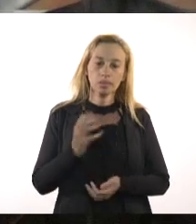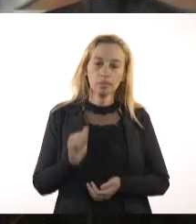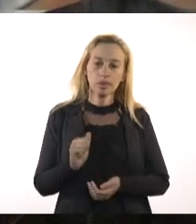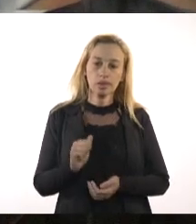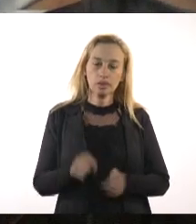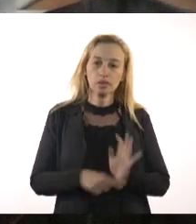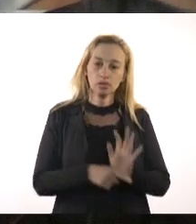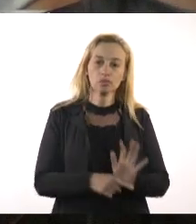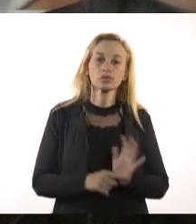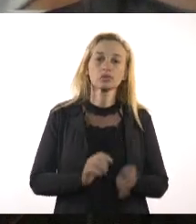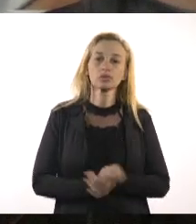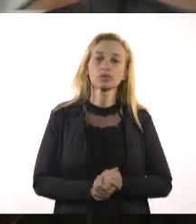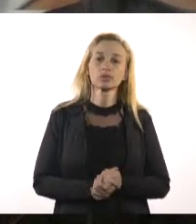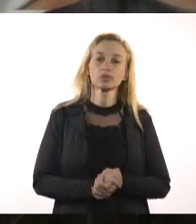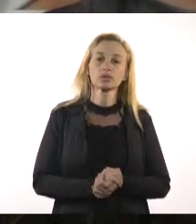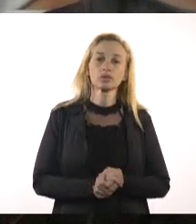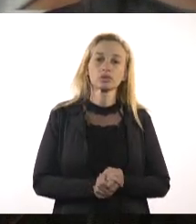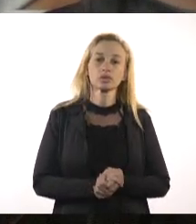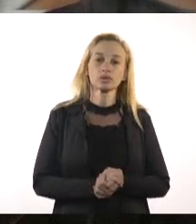fraternidade.